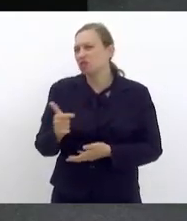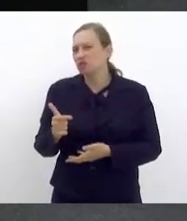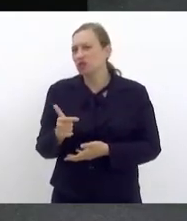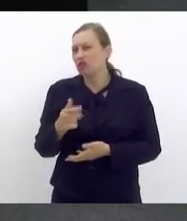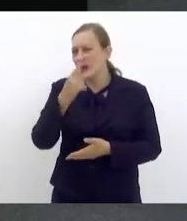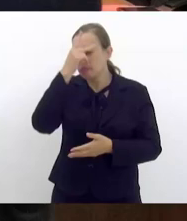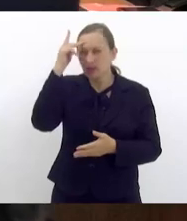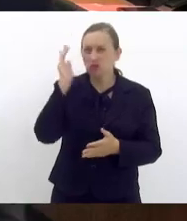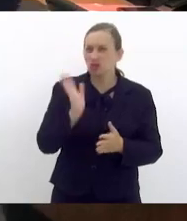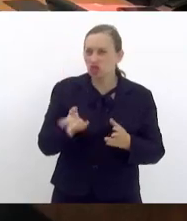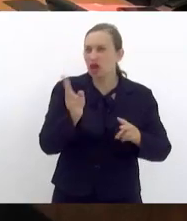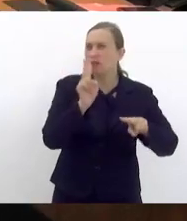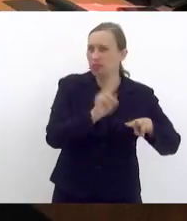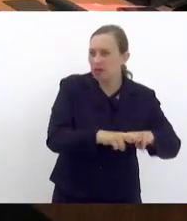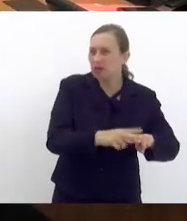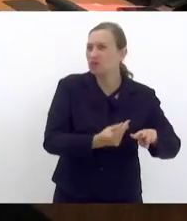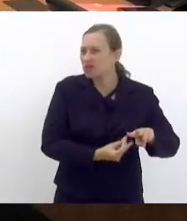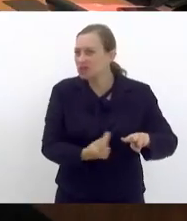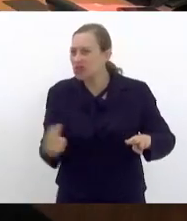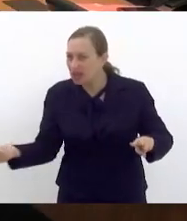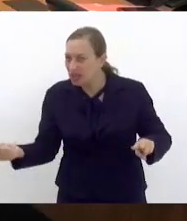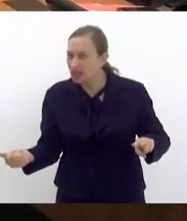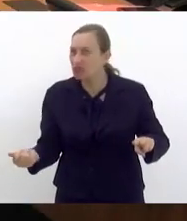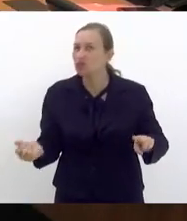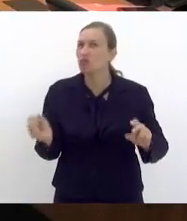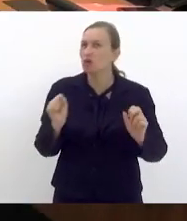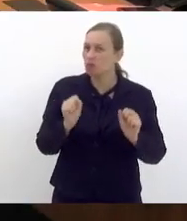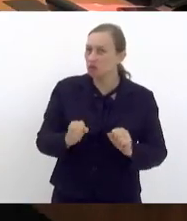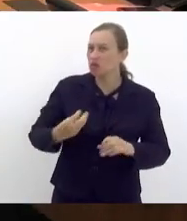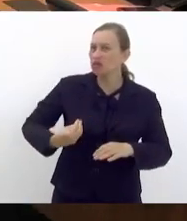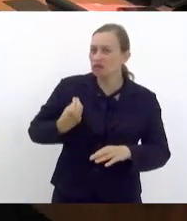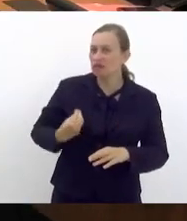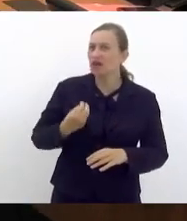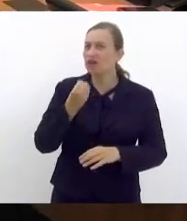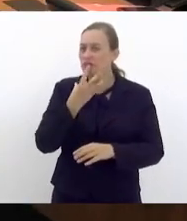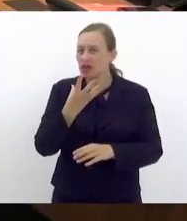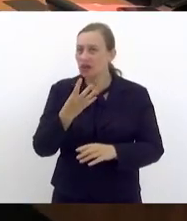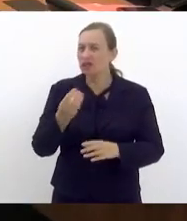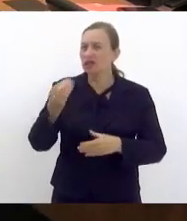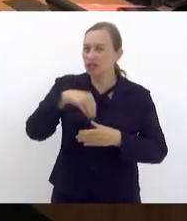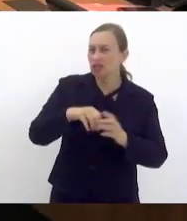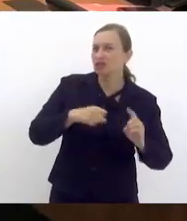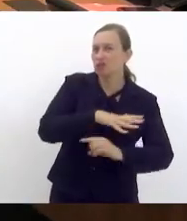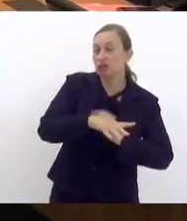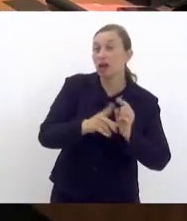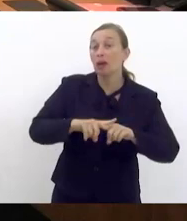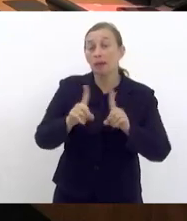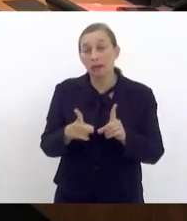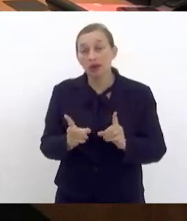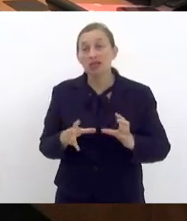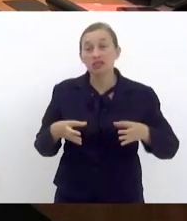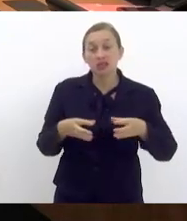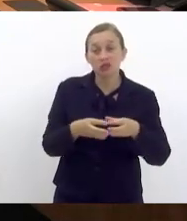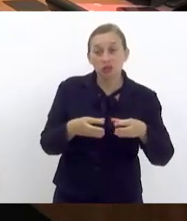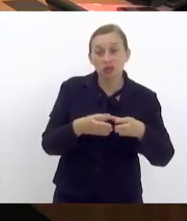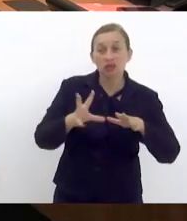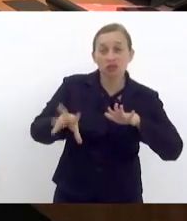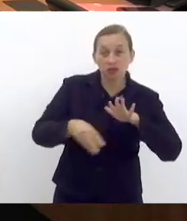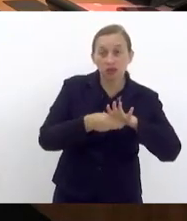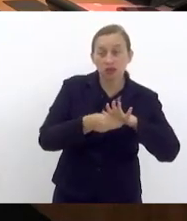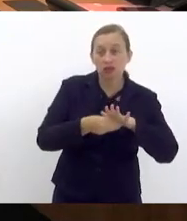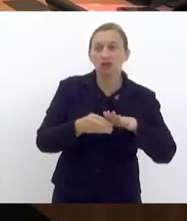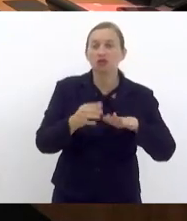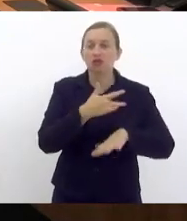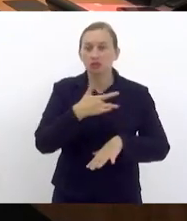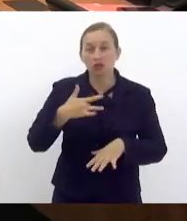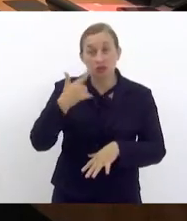sua pena, etc. Então, você tinha que delimitar melhor qual era o escopo, mas com a emenda da Comissão de Saúde, a gente entende que está contemplado.